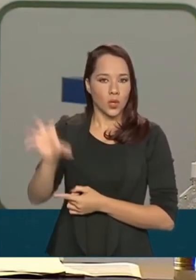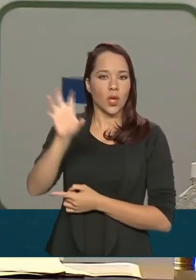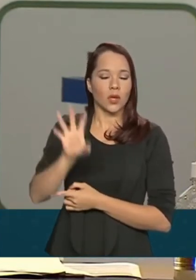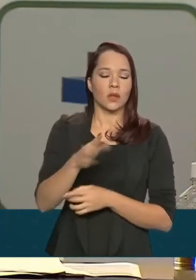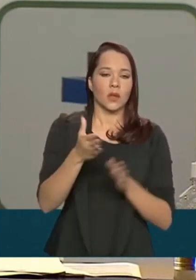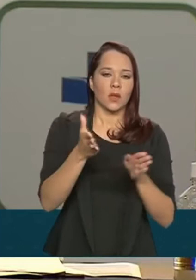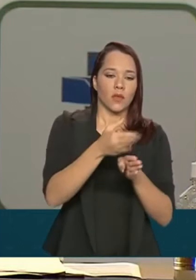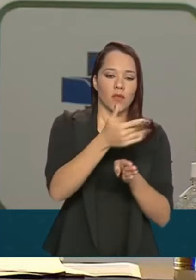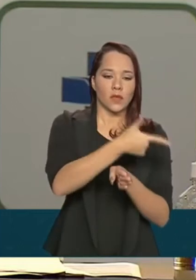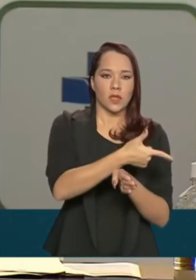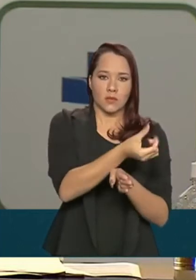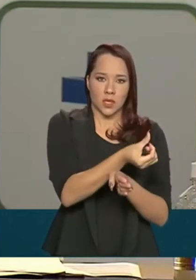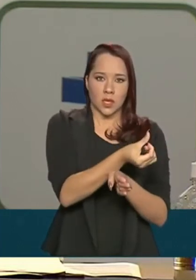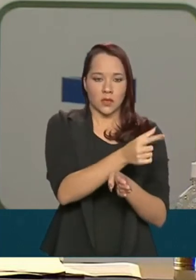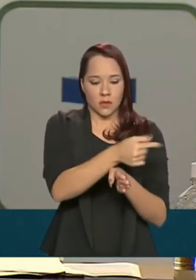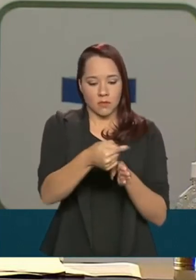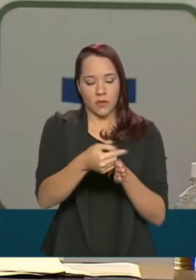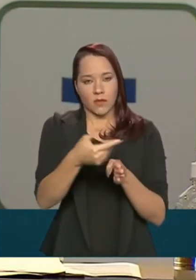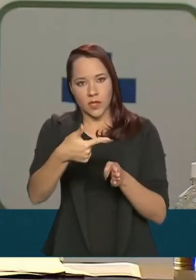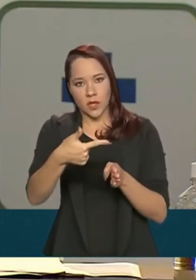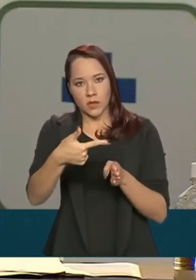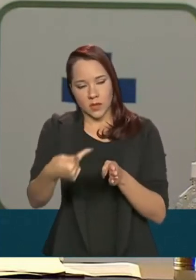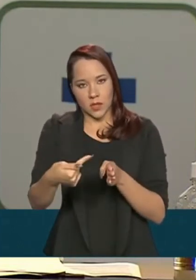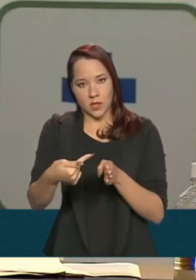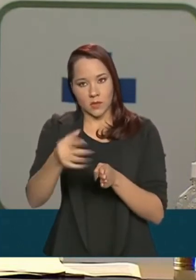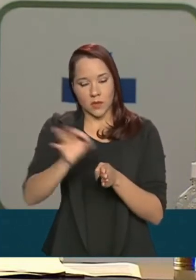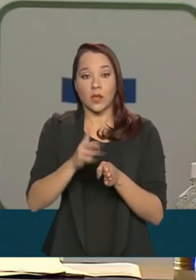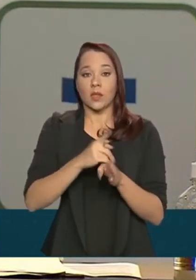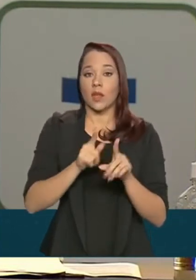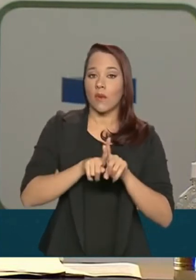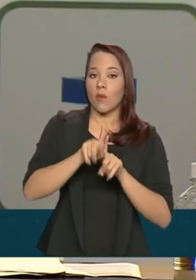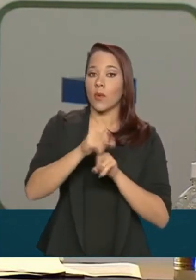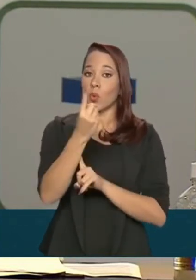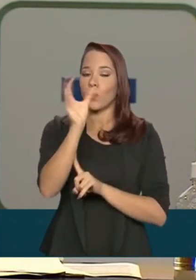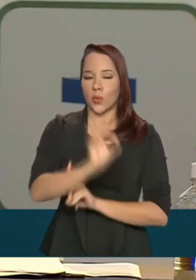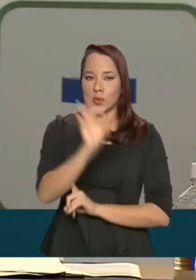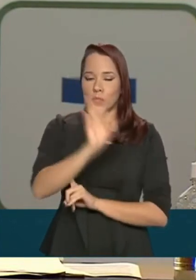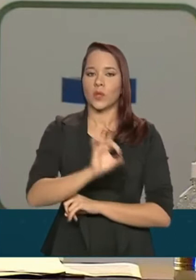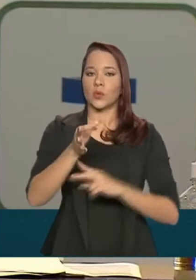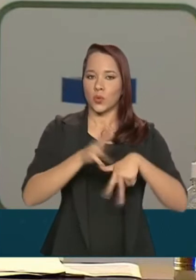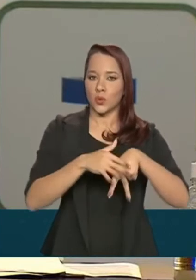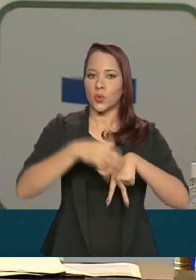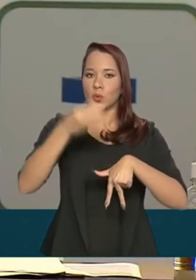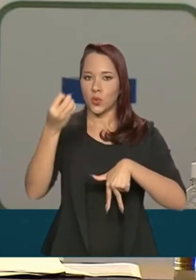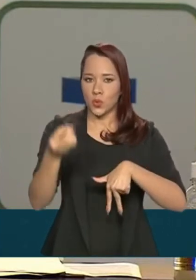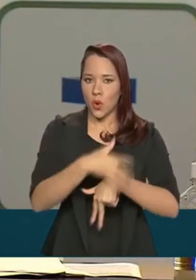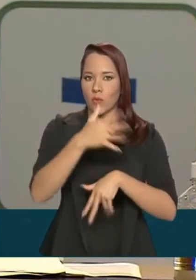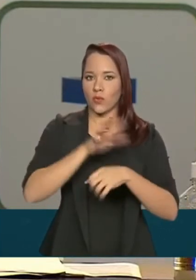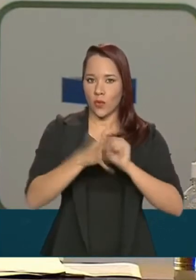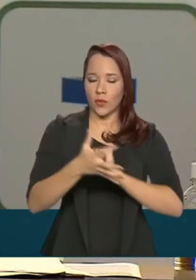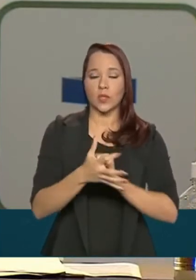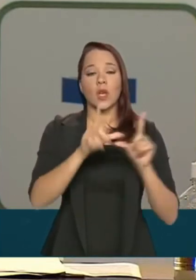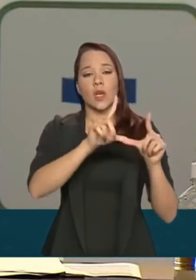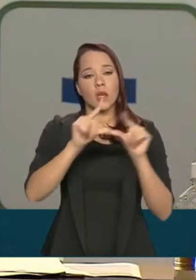e a 27ª, houve um aumento de 1% de casos novos, né, e uma redução do óbito de